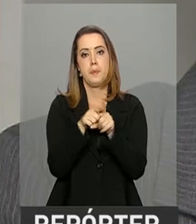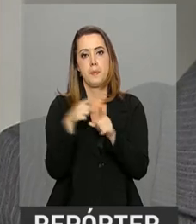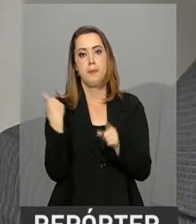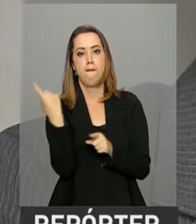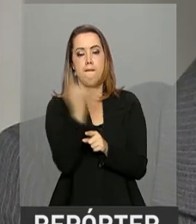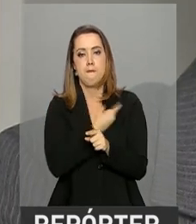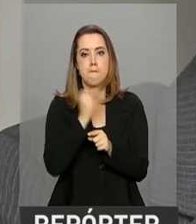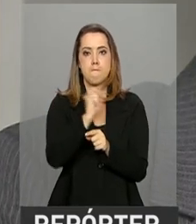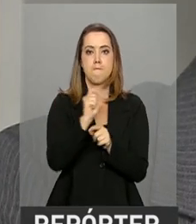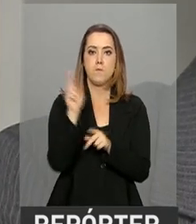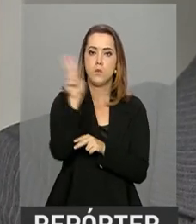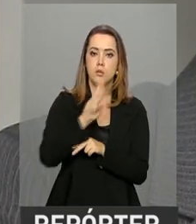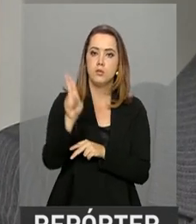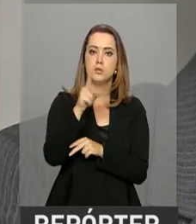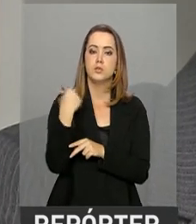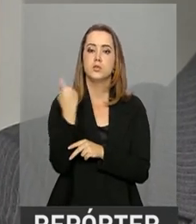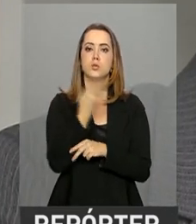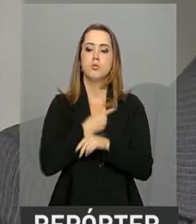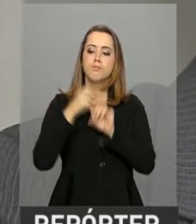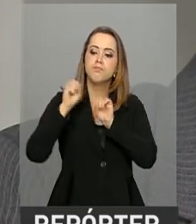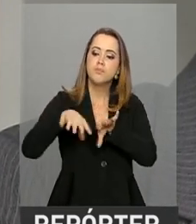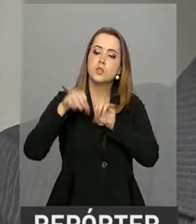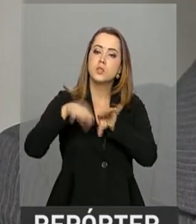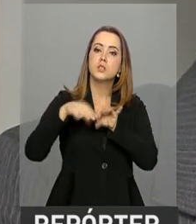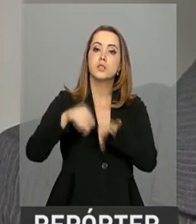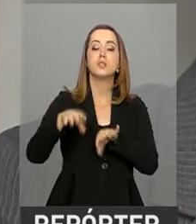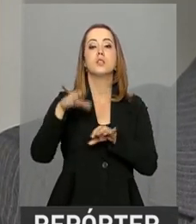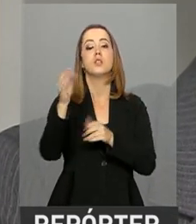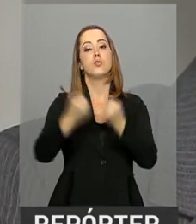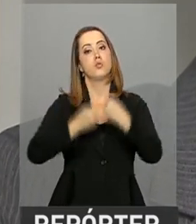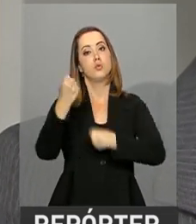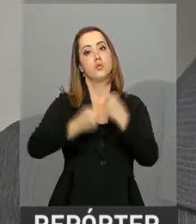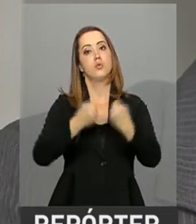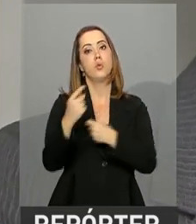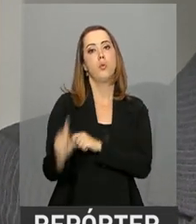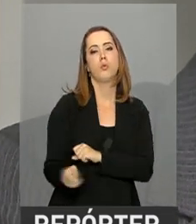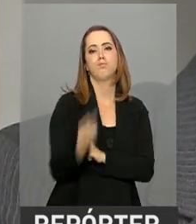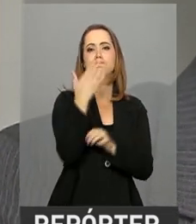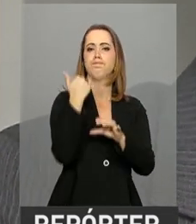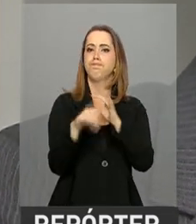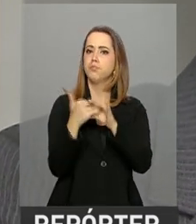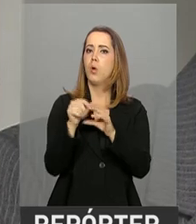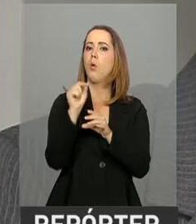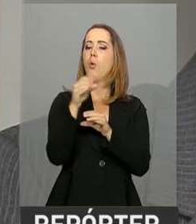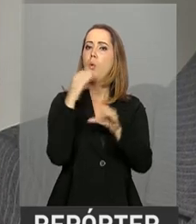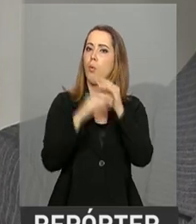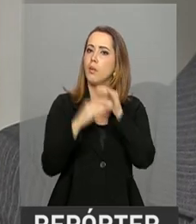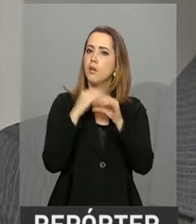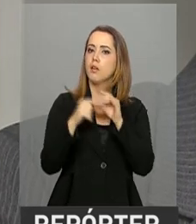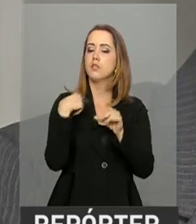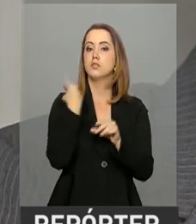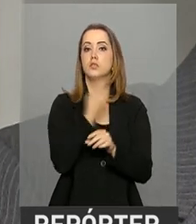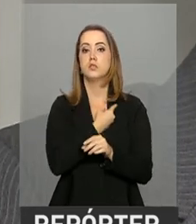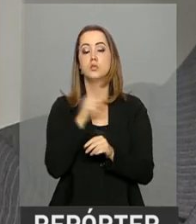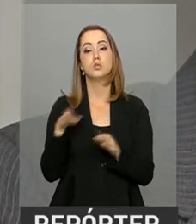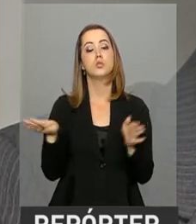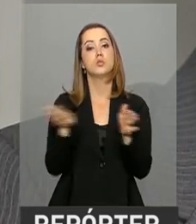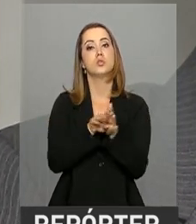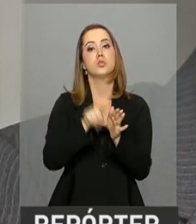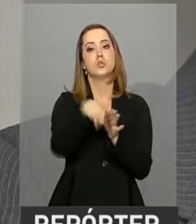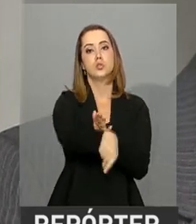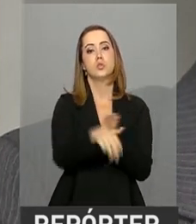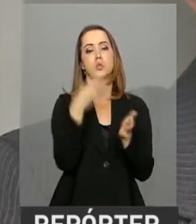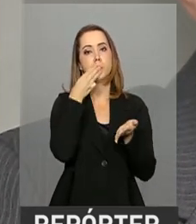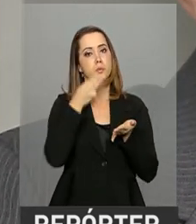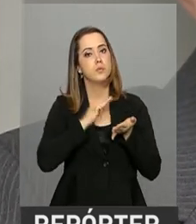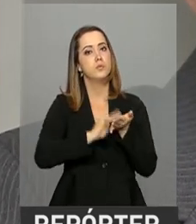utilizá-la para o nosso sistema de educação para o trânsito porque será uma via através da qual nós vamos fazer chegar as mensagens